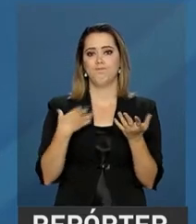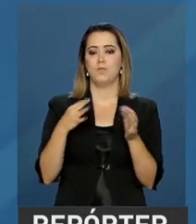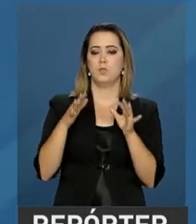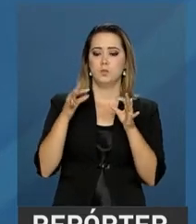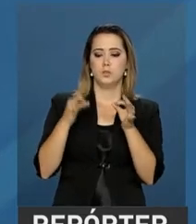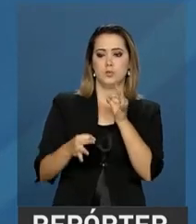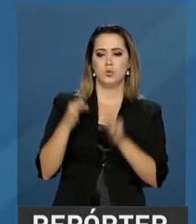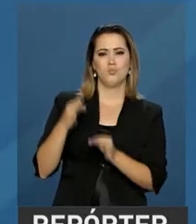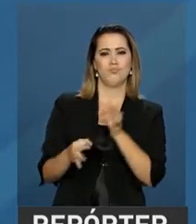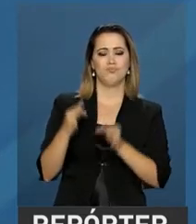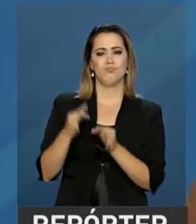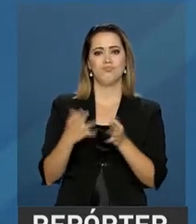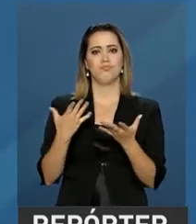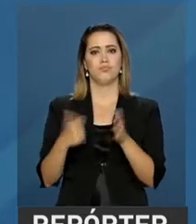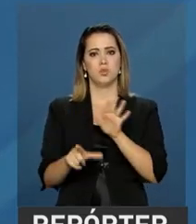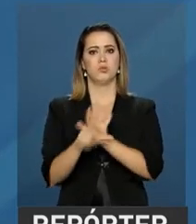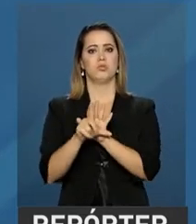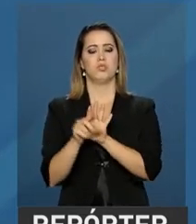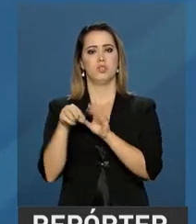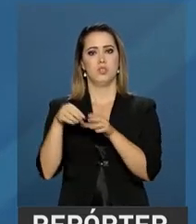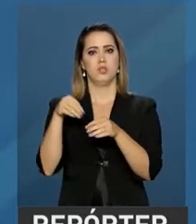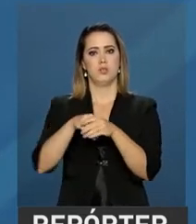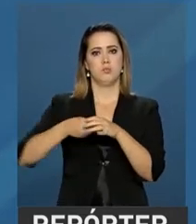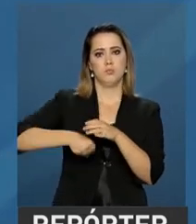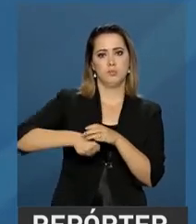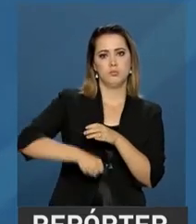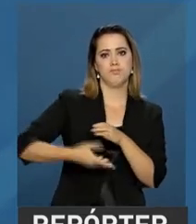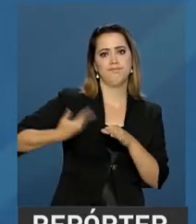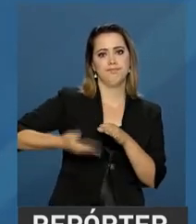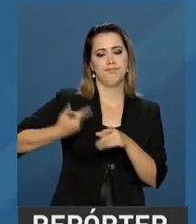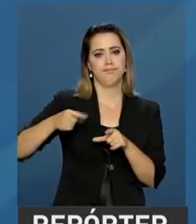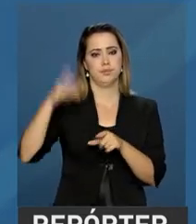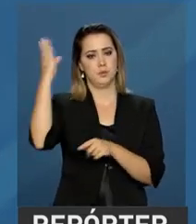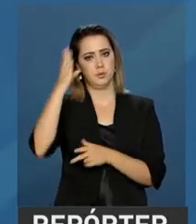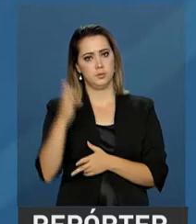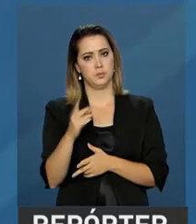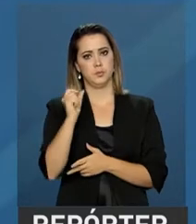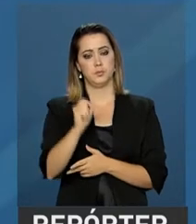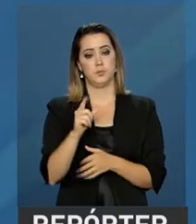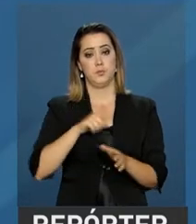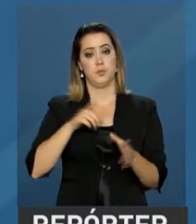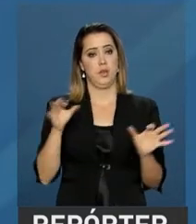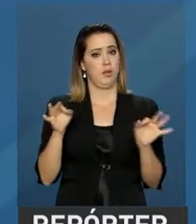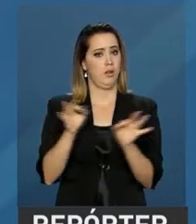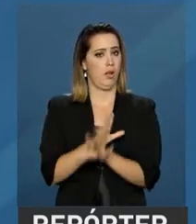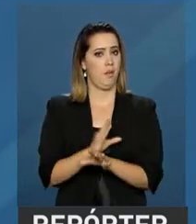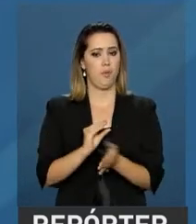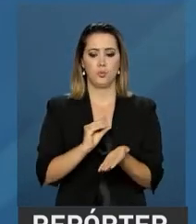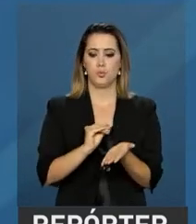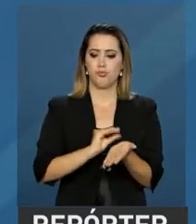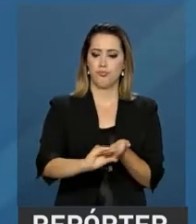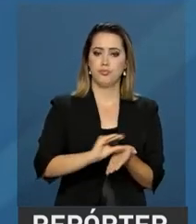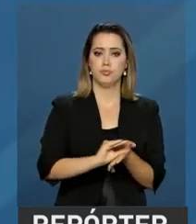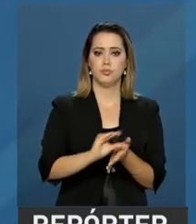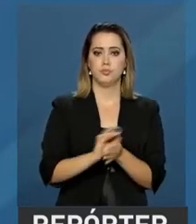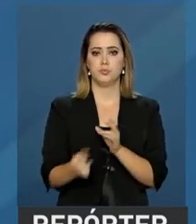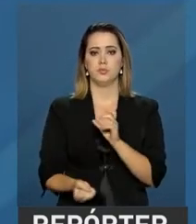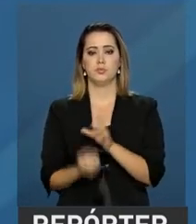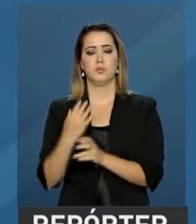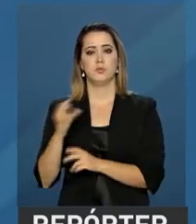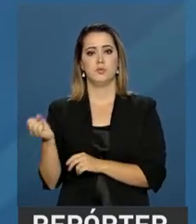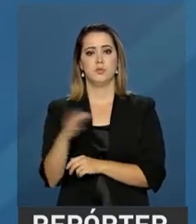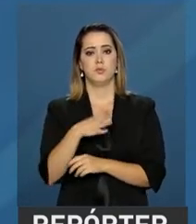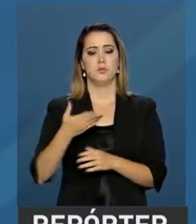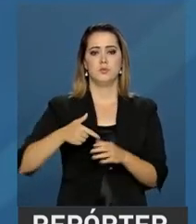legal que se abateu sobre o setor mineral brasileiro nos últimos anos investimentos de geração de novas jazidas